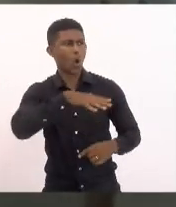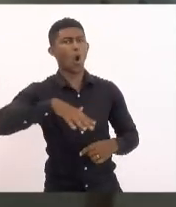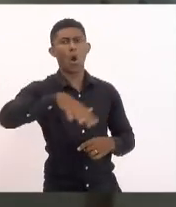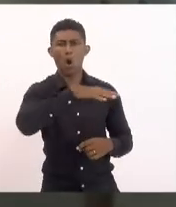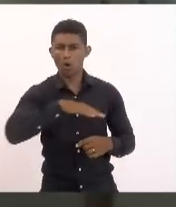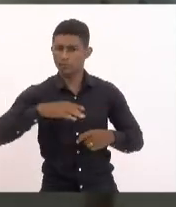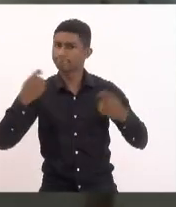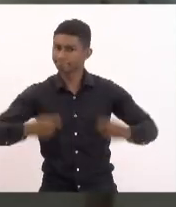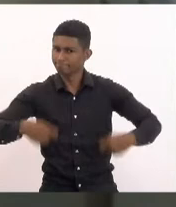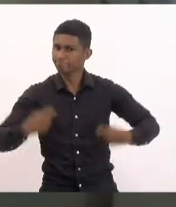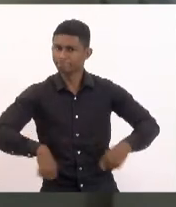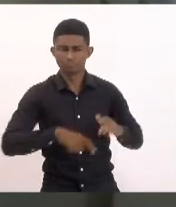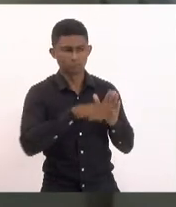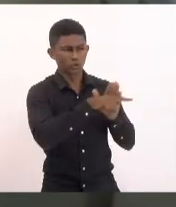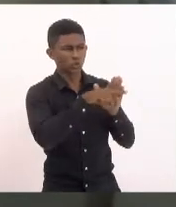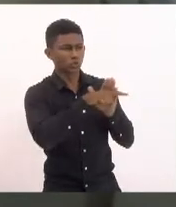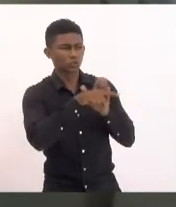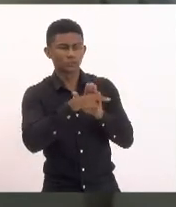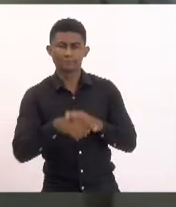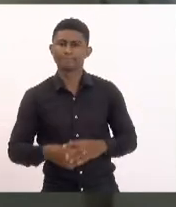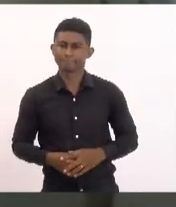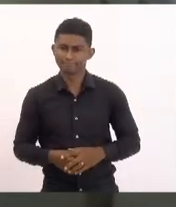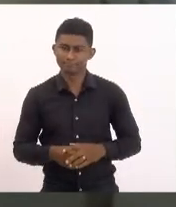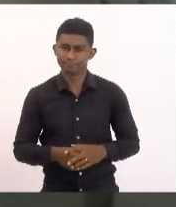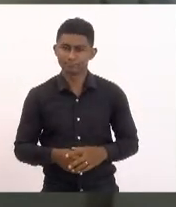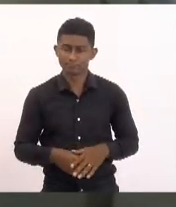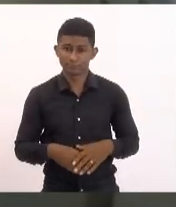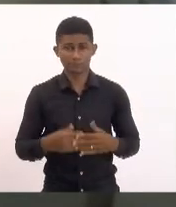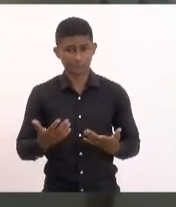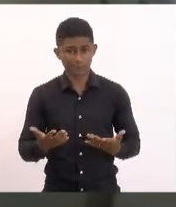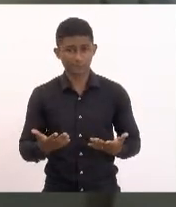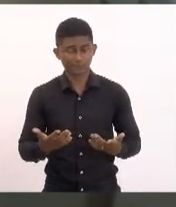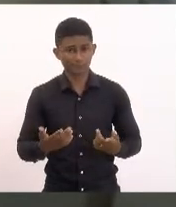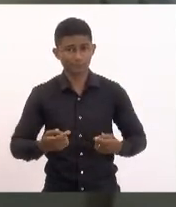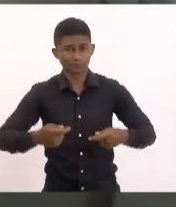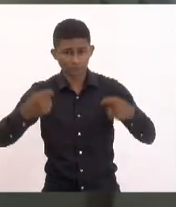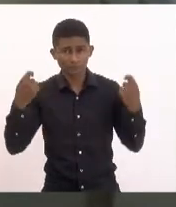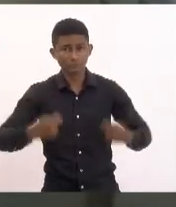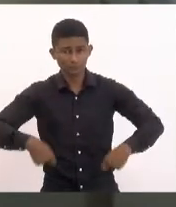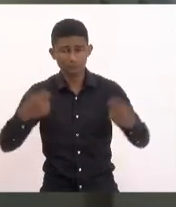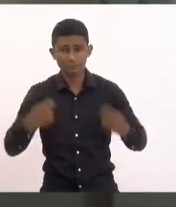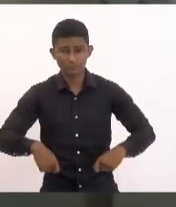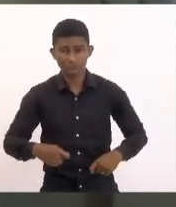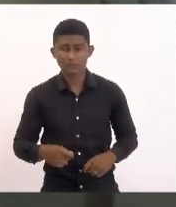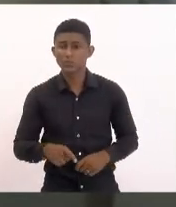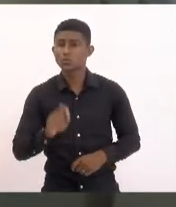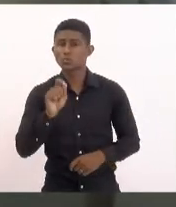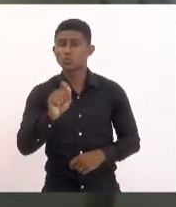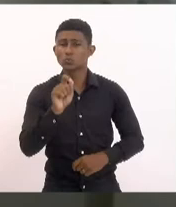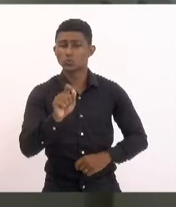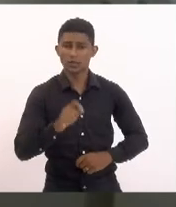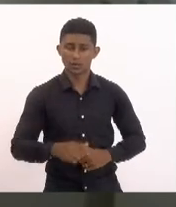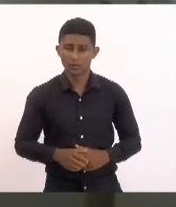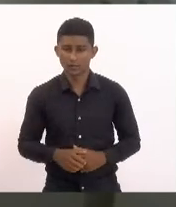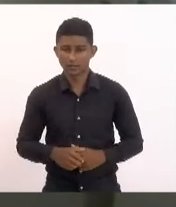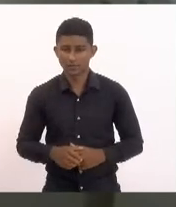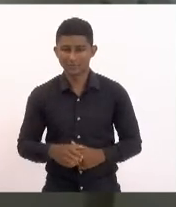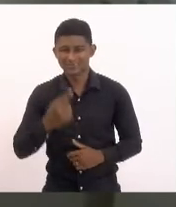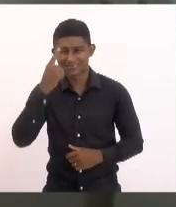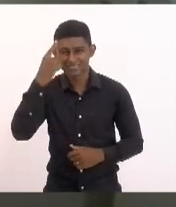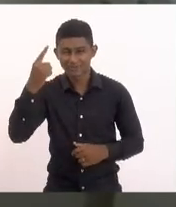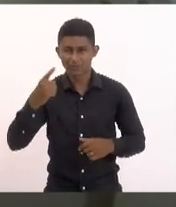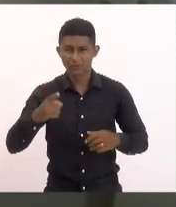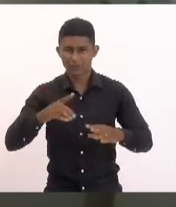obrigatoriamente, que seja reativado a CIRA, deputada Marta Rocha, que é a